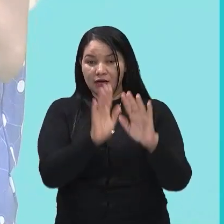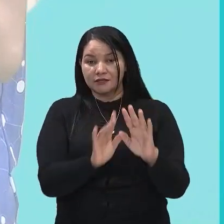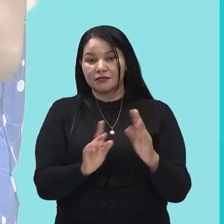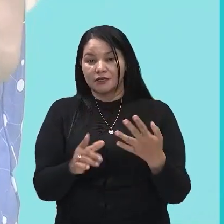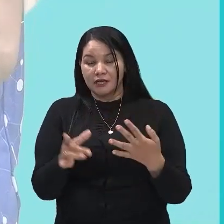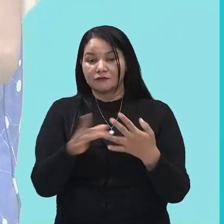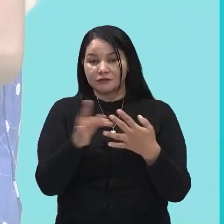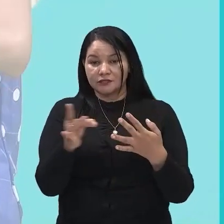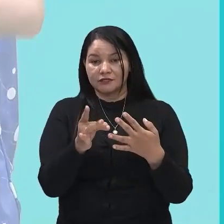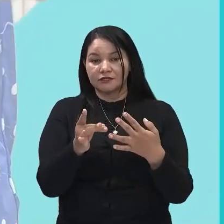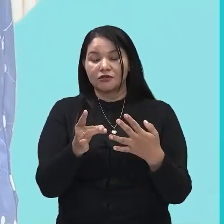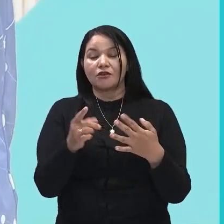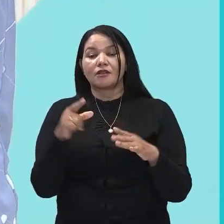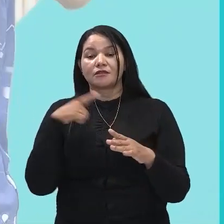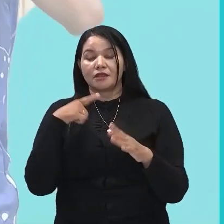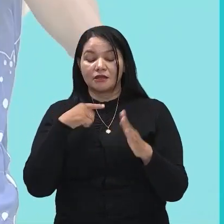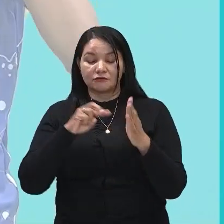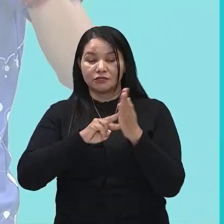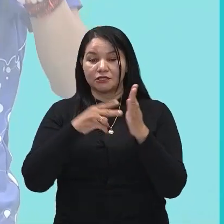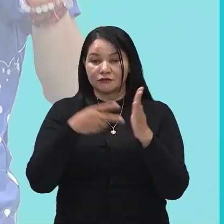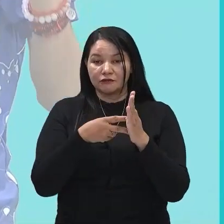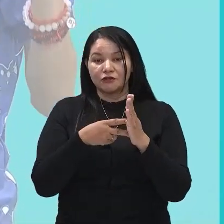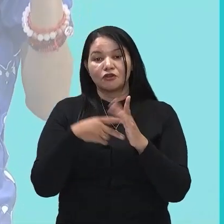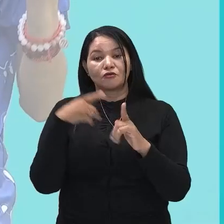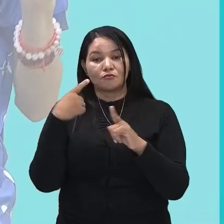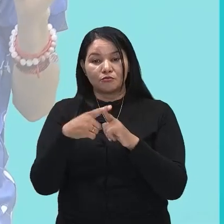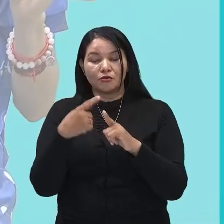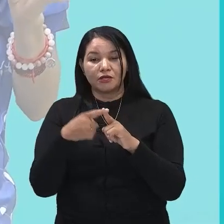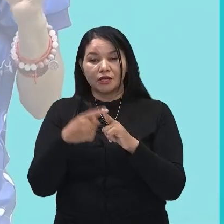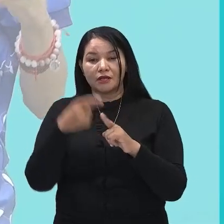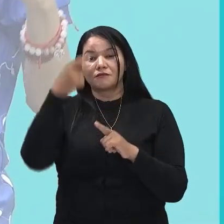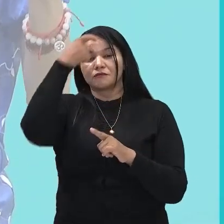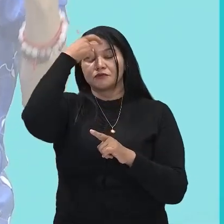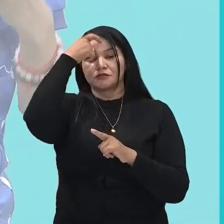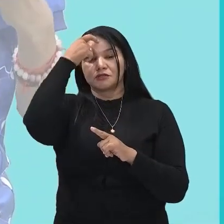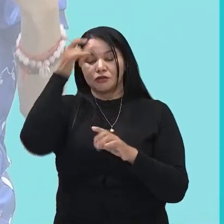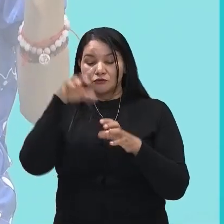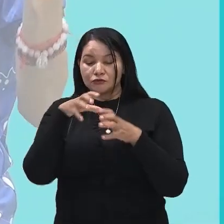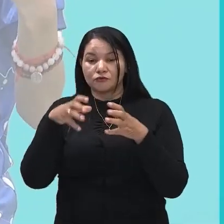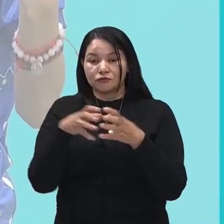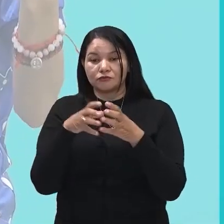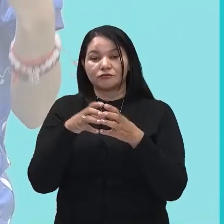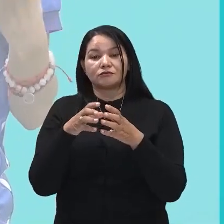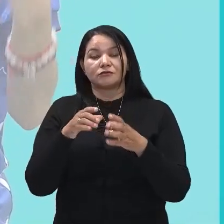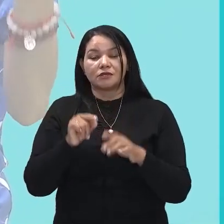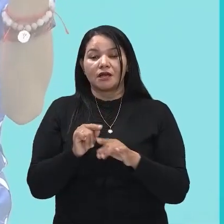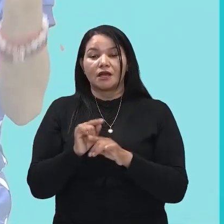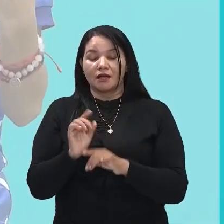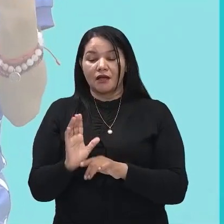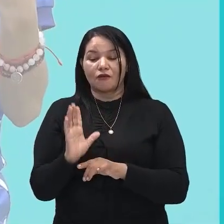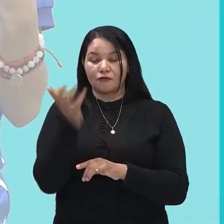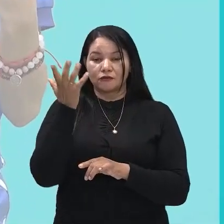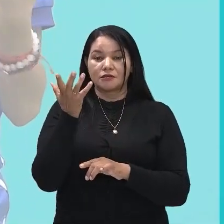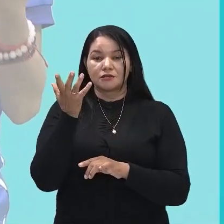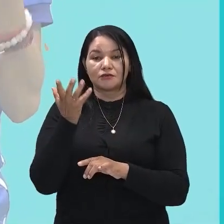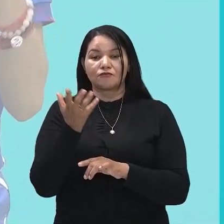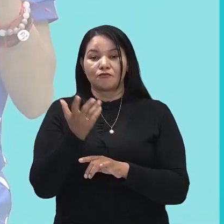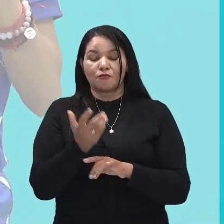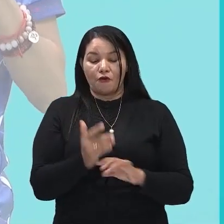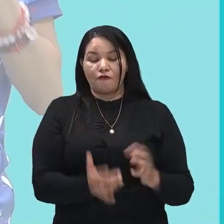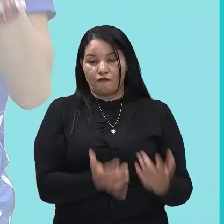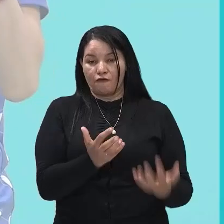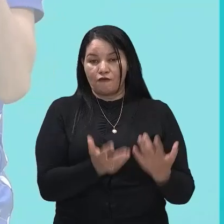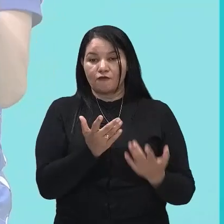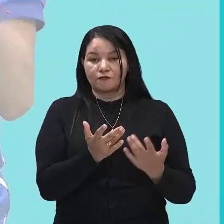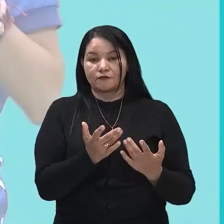um significado porque passa pelo inconsciente coletivo de que aquilo mostra que há fogo. Mas